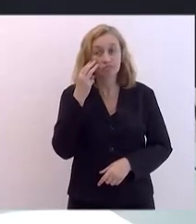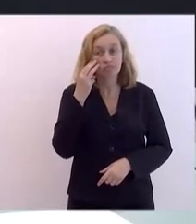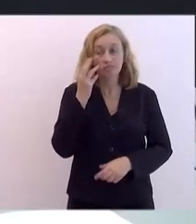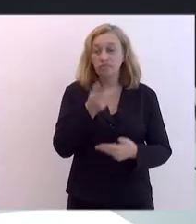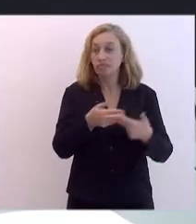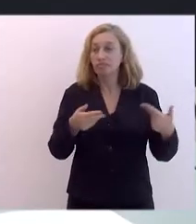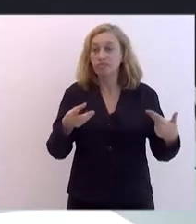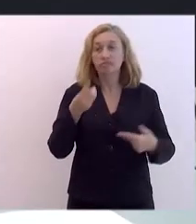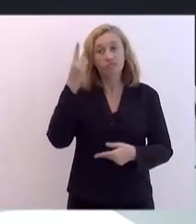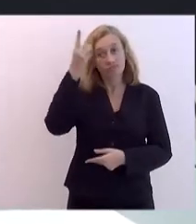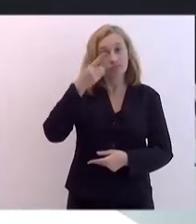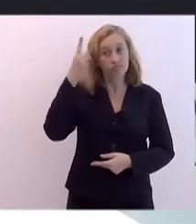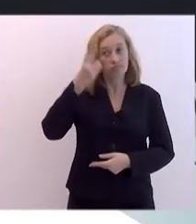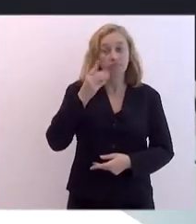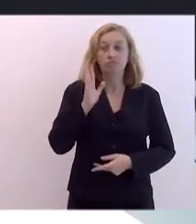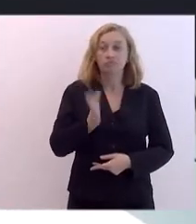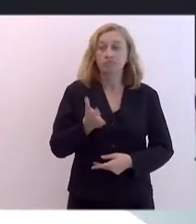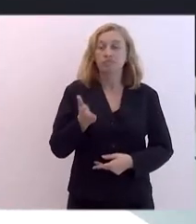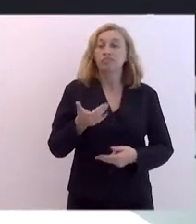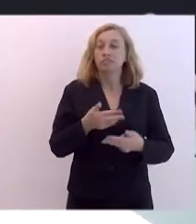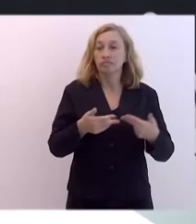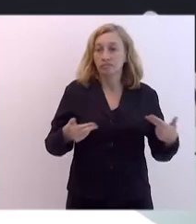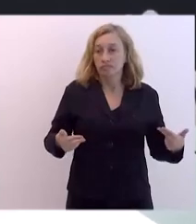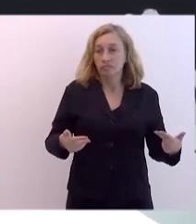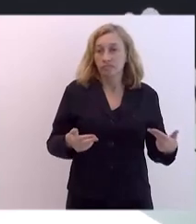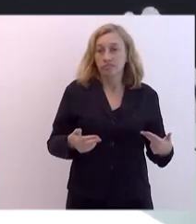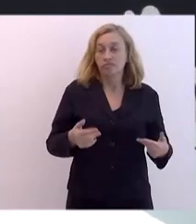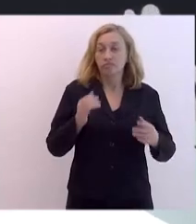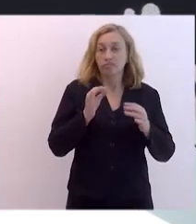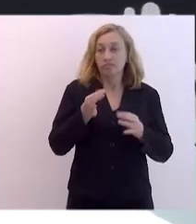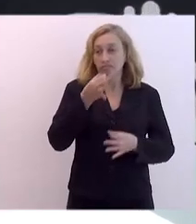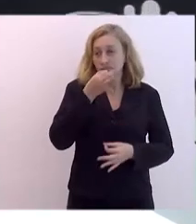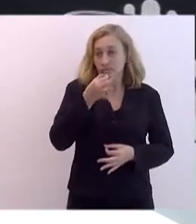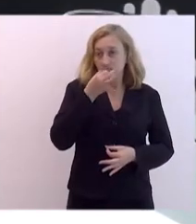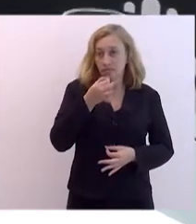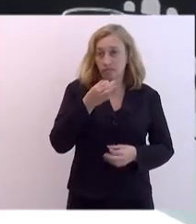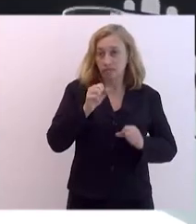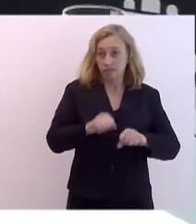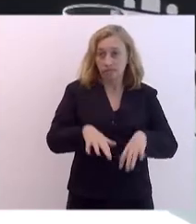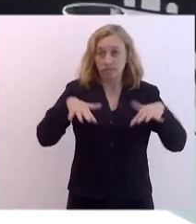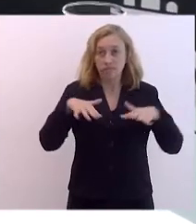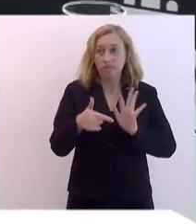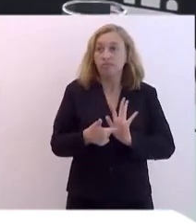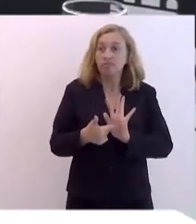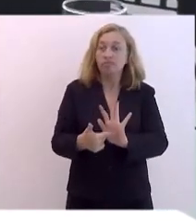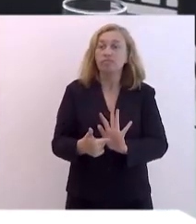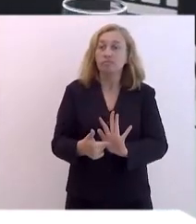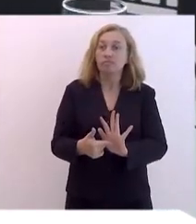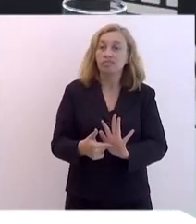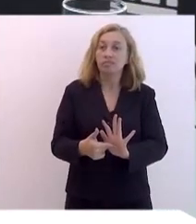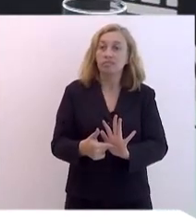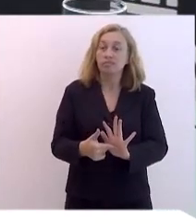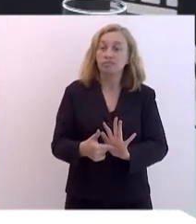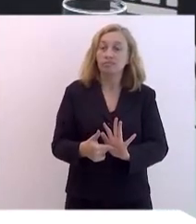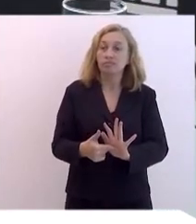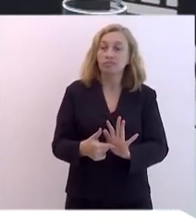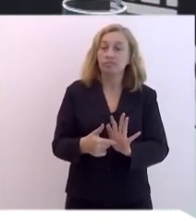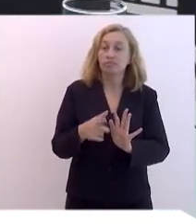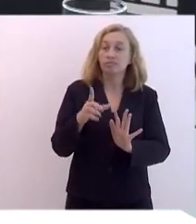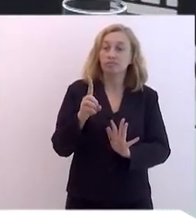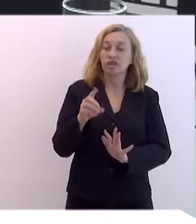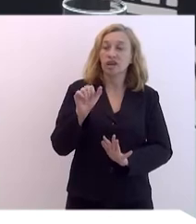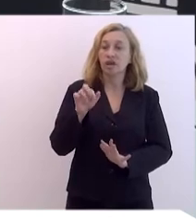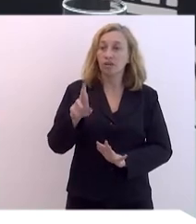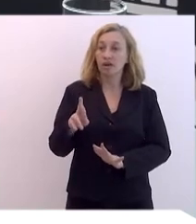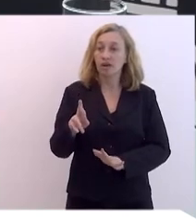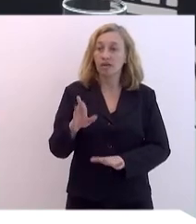de deputados, nós já temos dezenas de depoimentos em plenário mostrando que a operação dela foi a maior